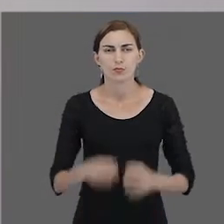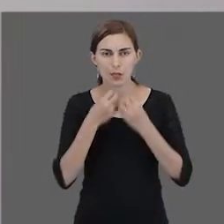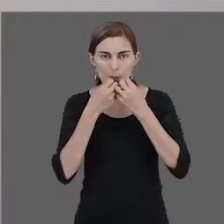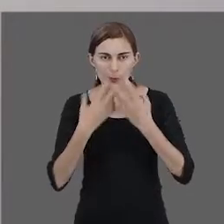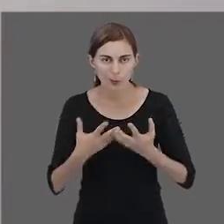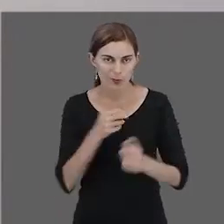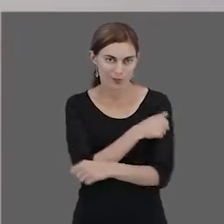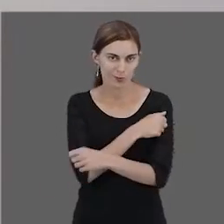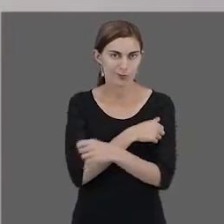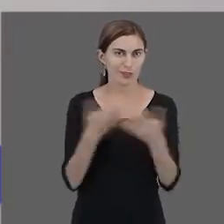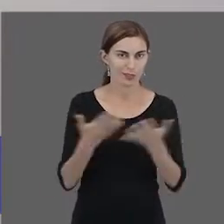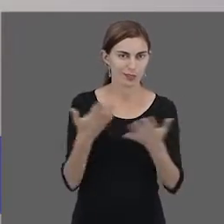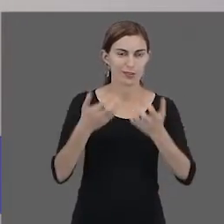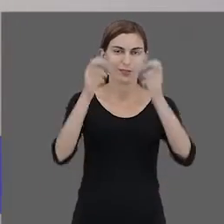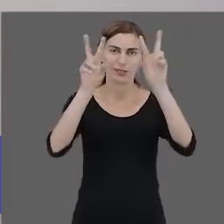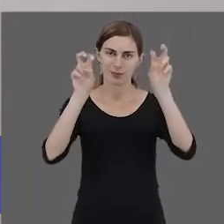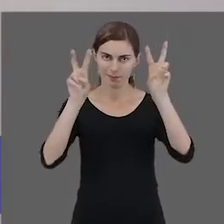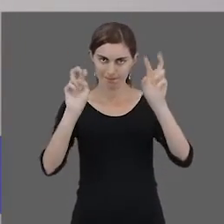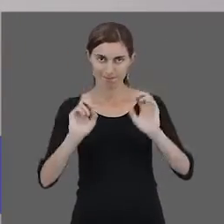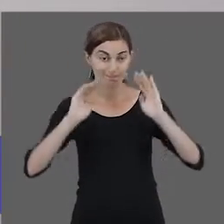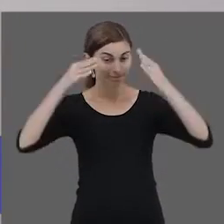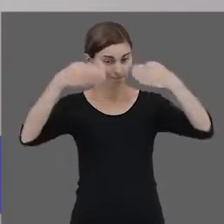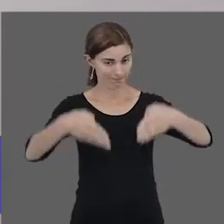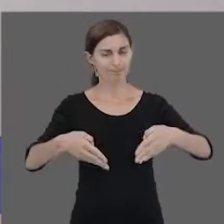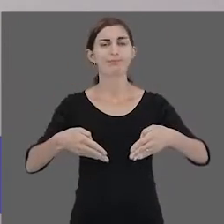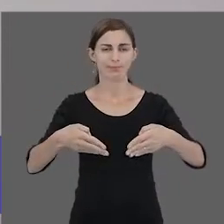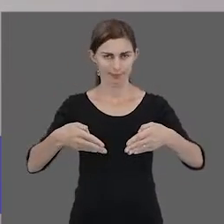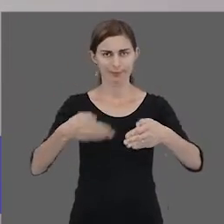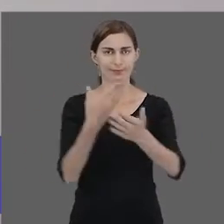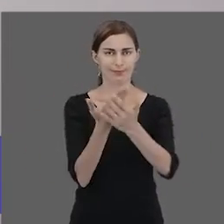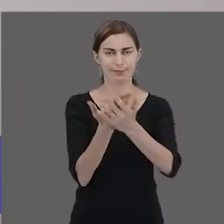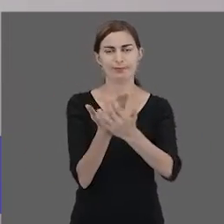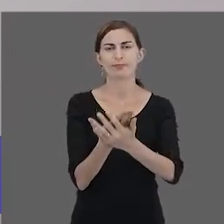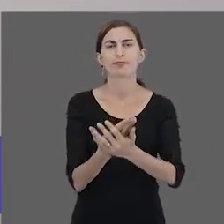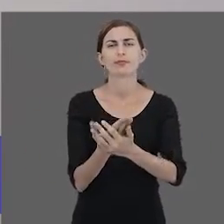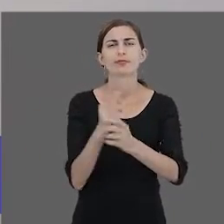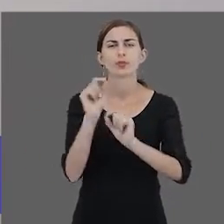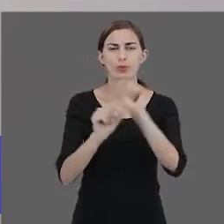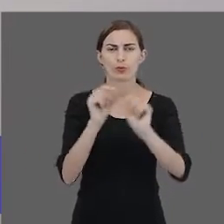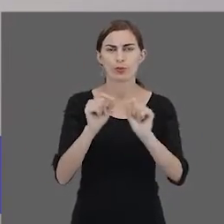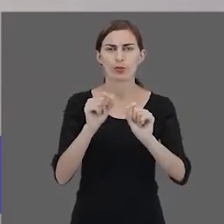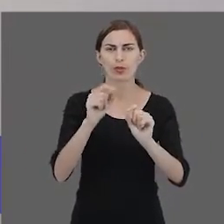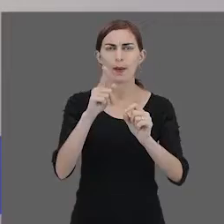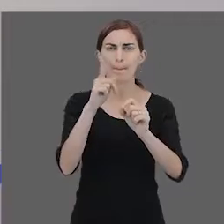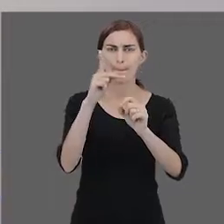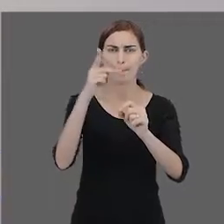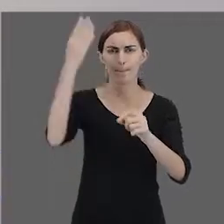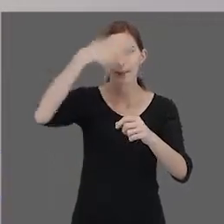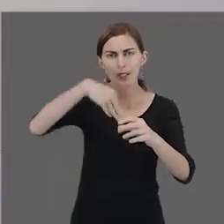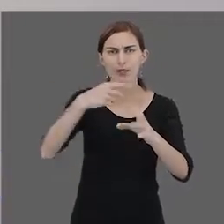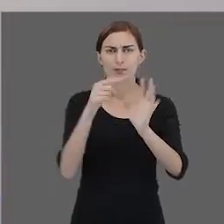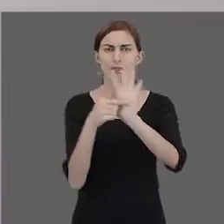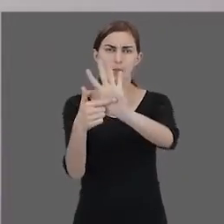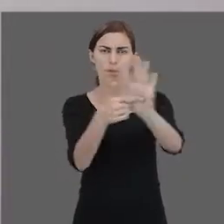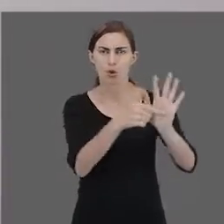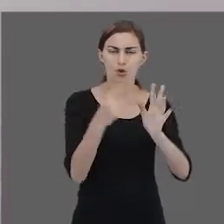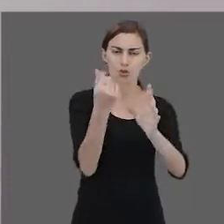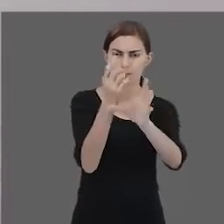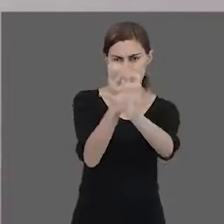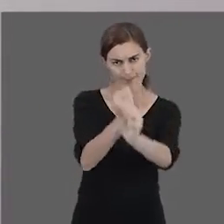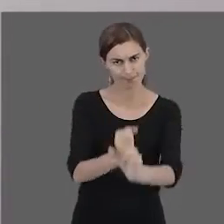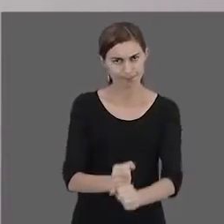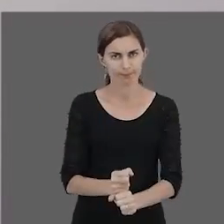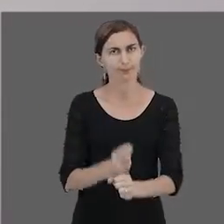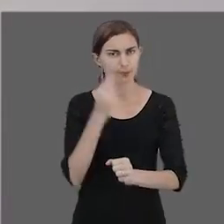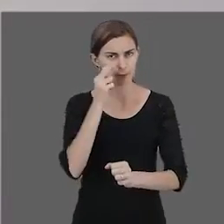Bom, aluno, agora vamos tratar do assunto central do estudo, que é a prestação de contas, tá? Vocês viram